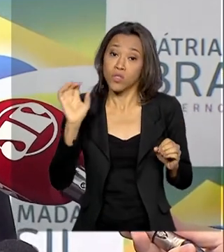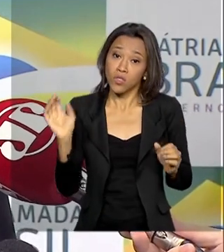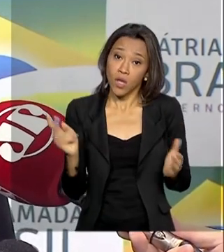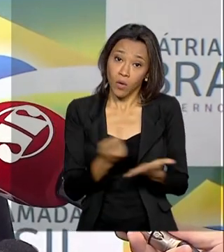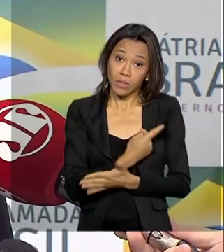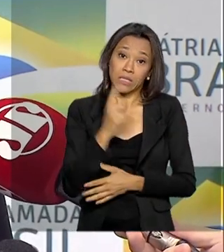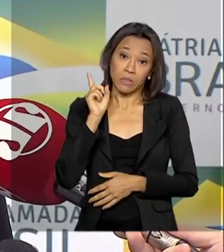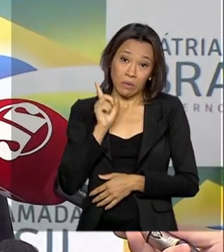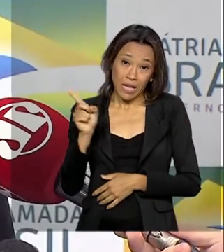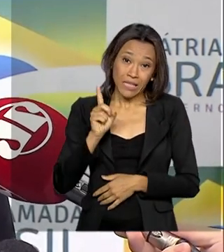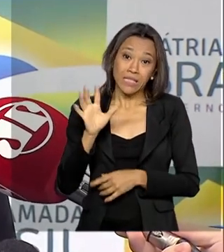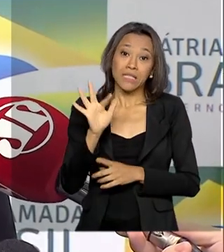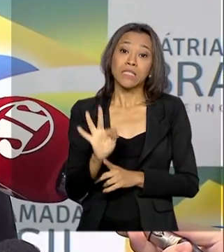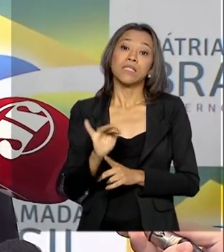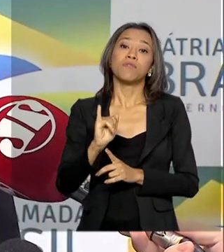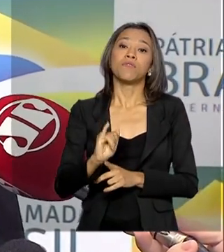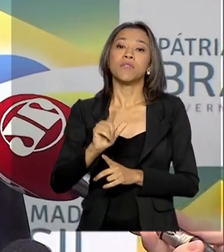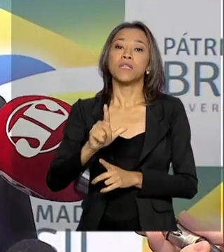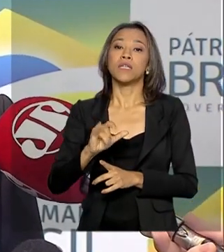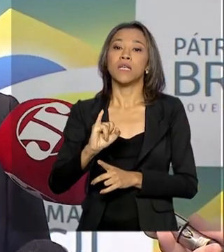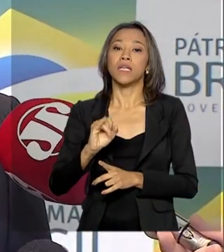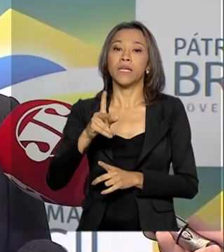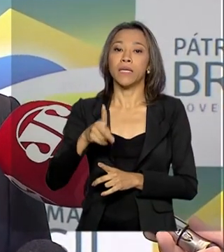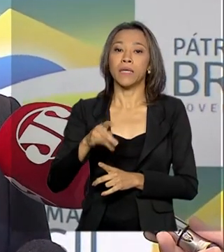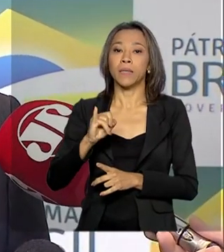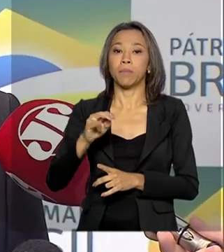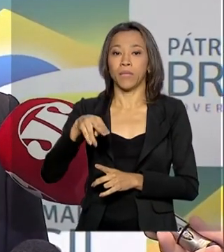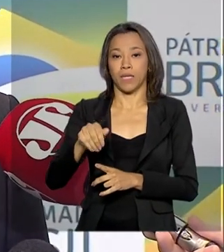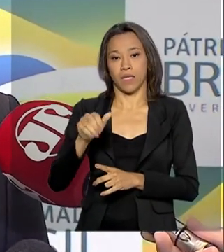que o Itamaraty está acompanhando, de uma família que provavelmente estaria infectada.